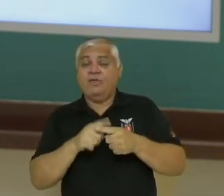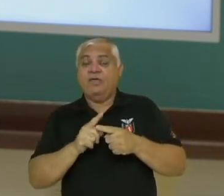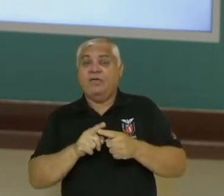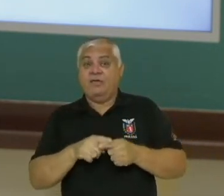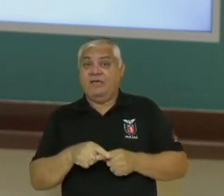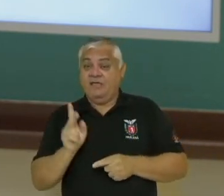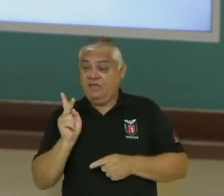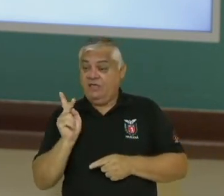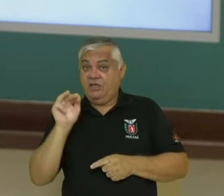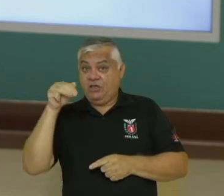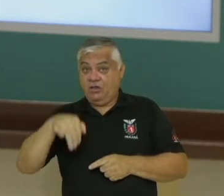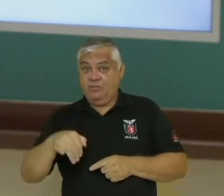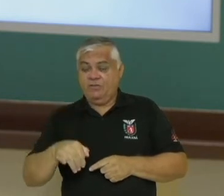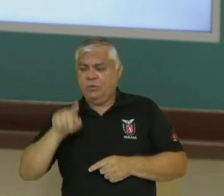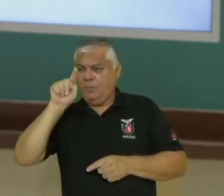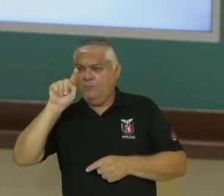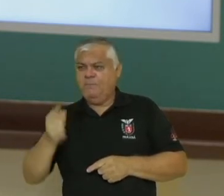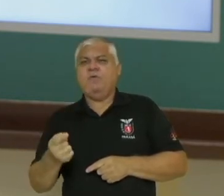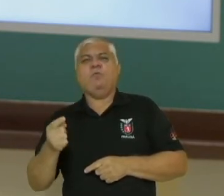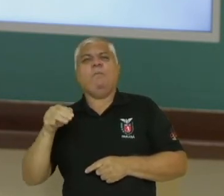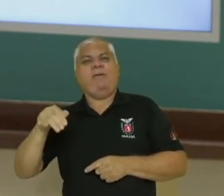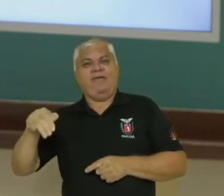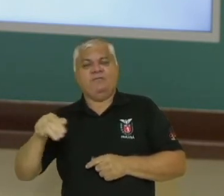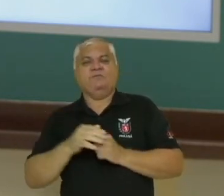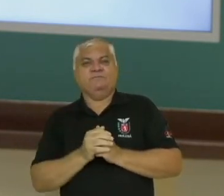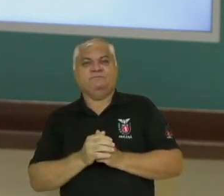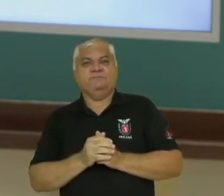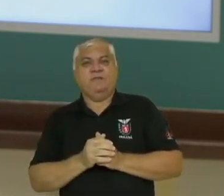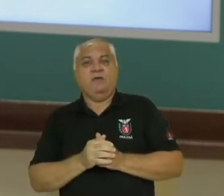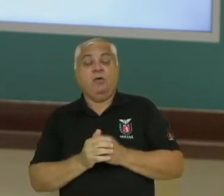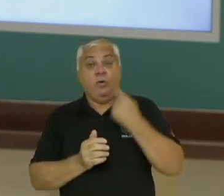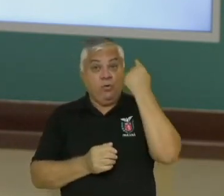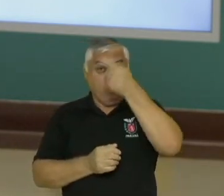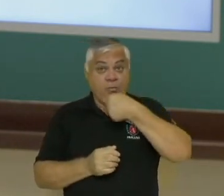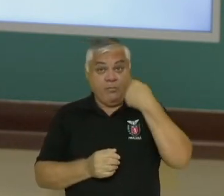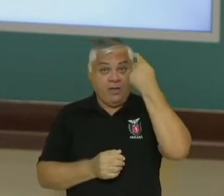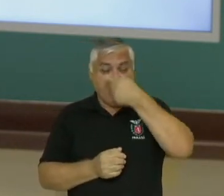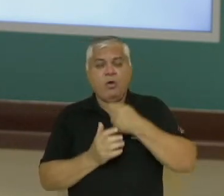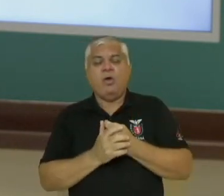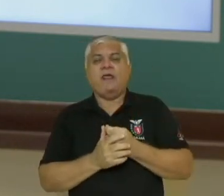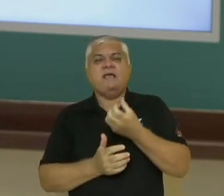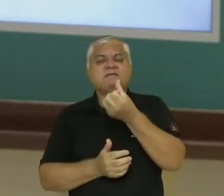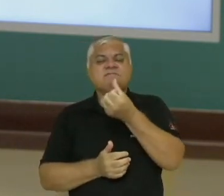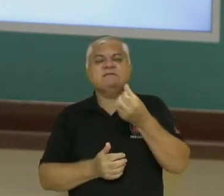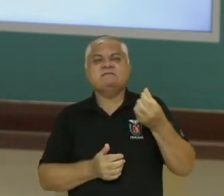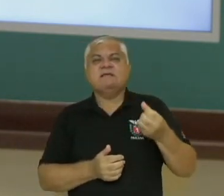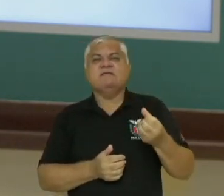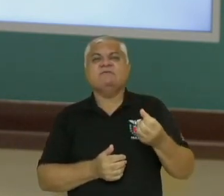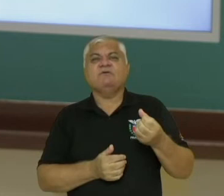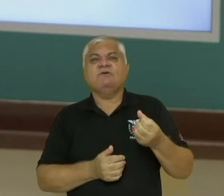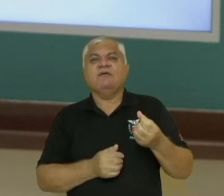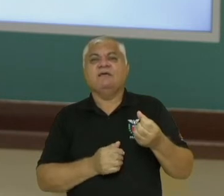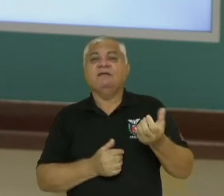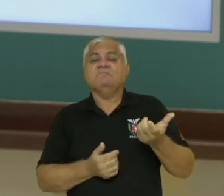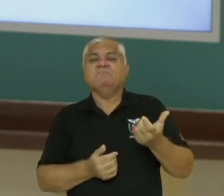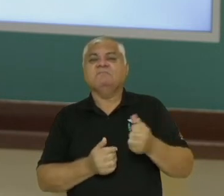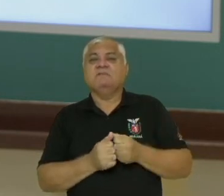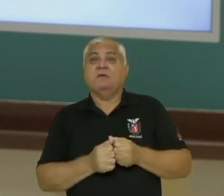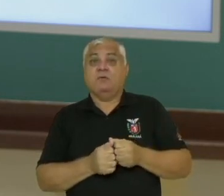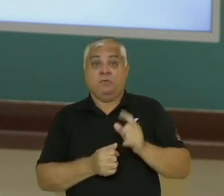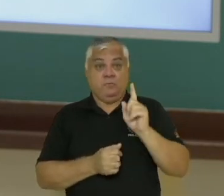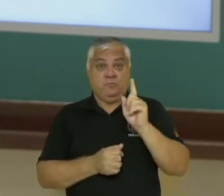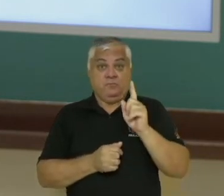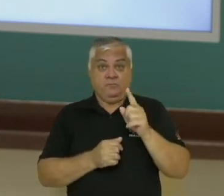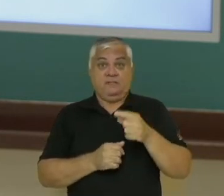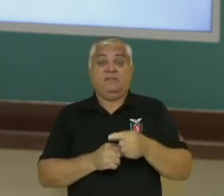metros e 1 hora são 3.600 quilômetros. Ou seja, 1.000 dividido por 3,6, né, ou melhor